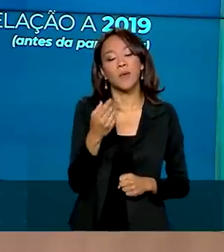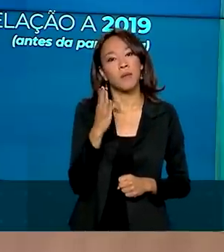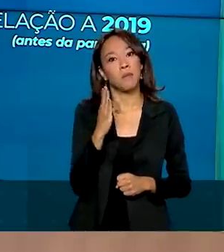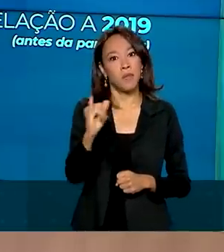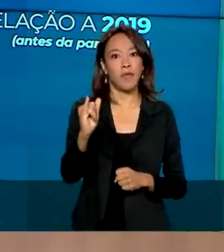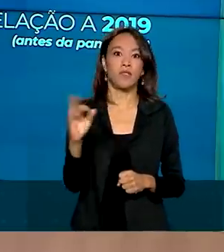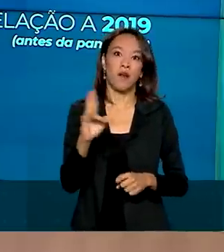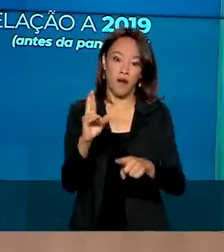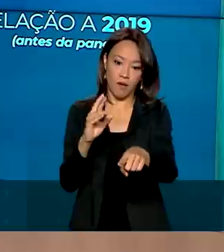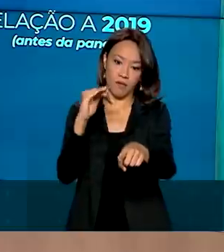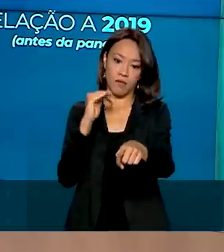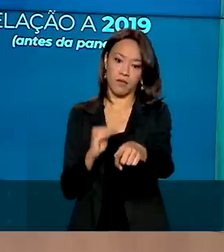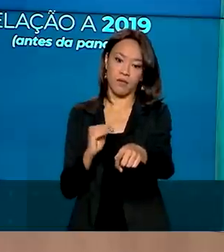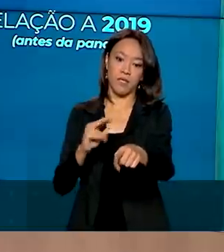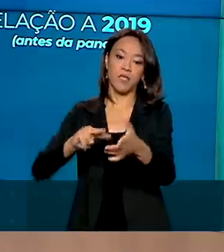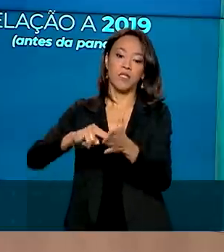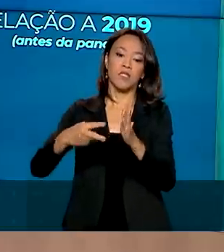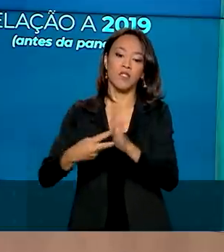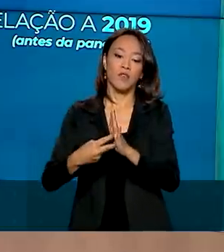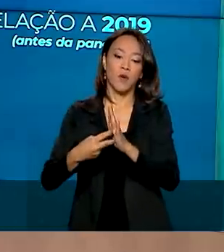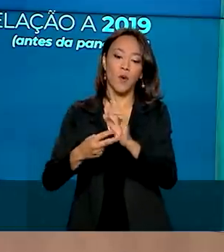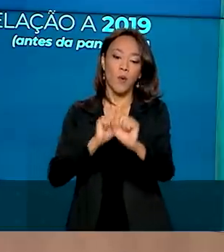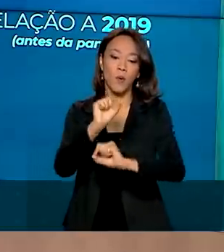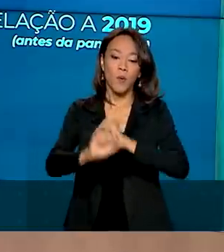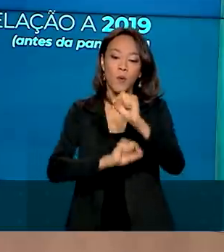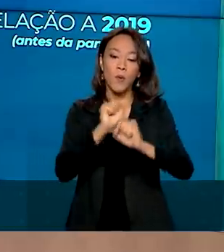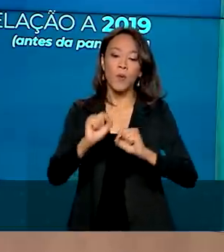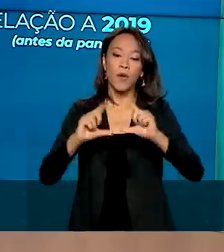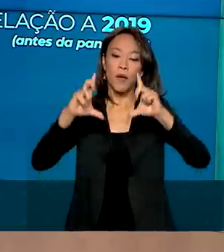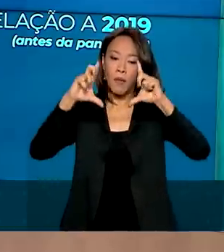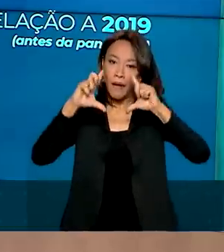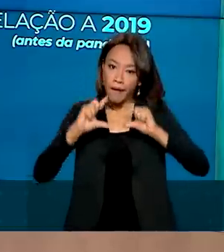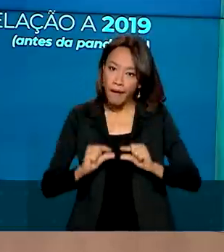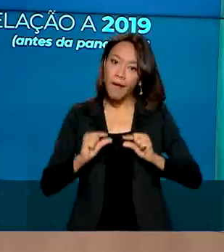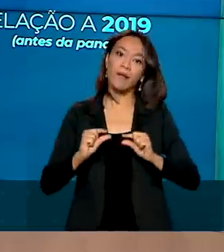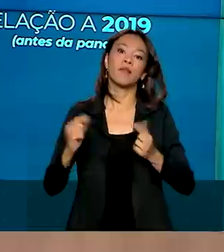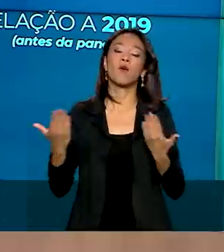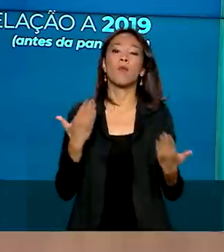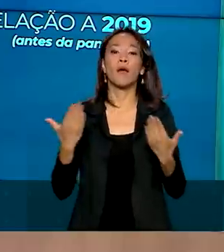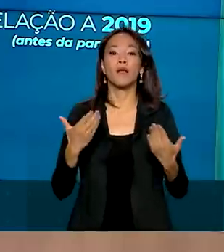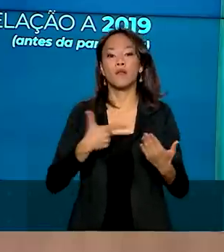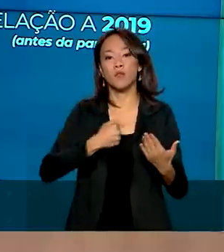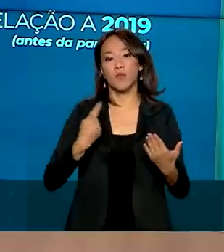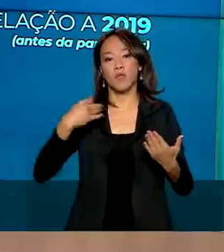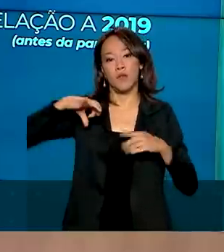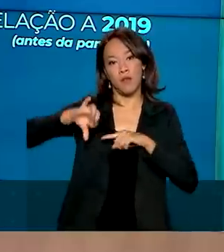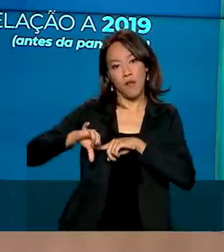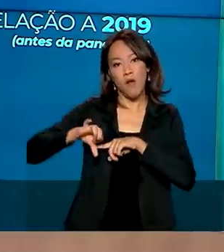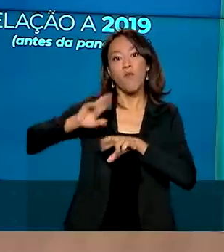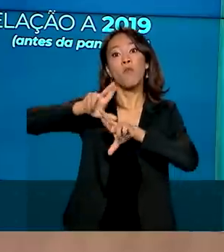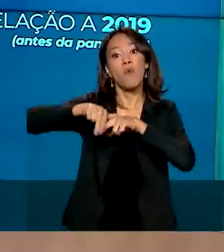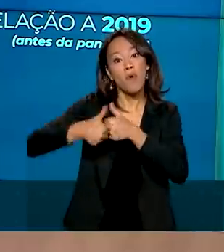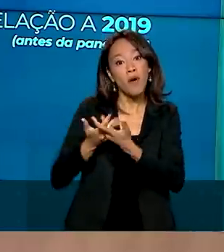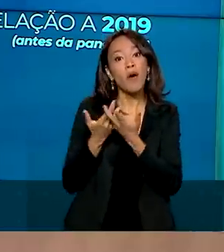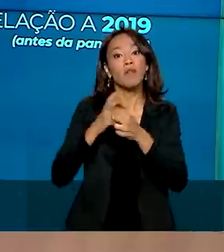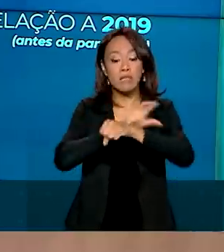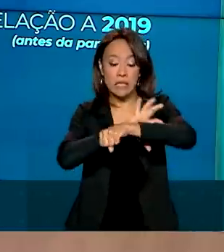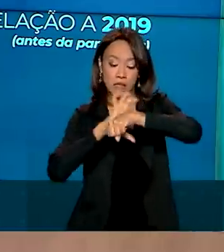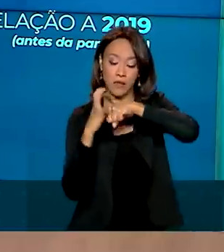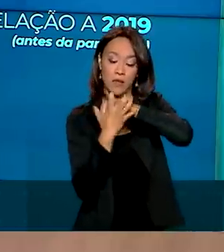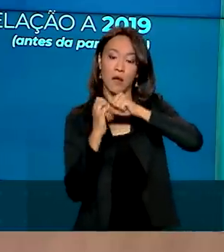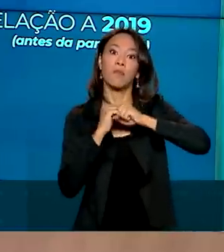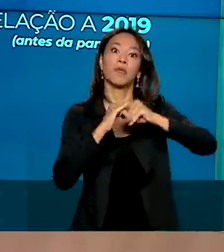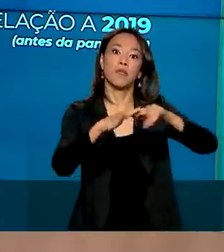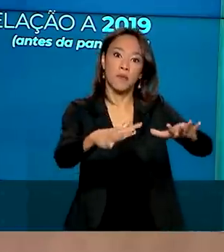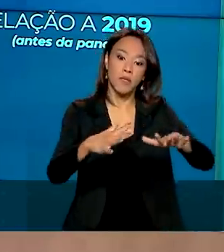reais O que representou uma queda em relação ao ano anterior Joaquim 19 em função da pandemia queda